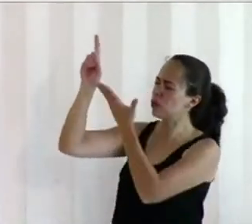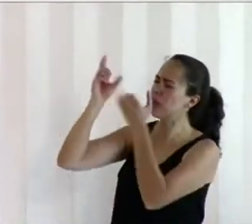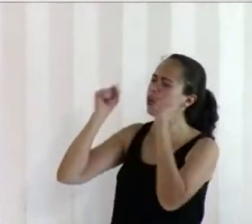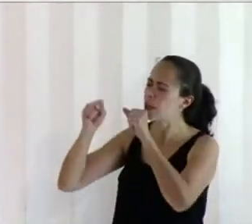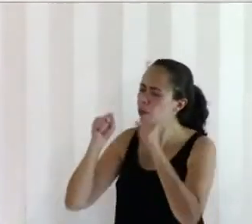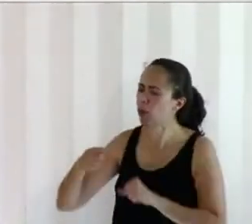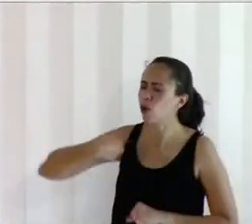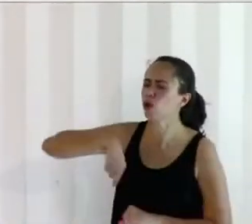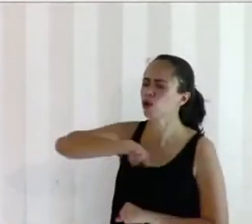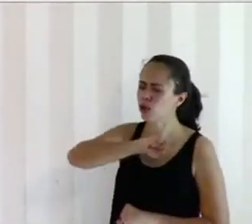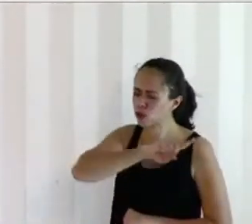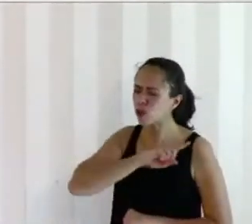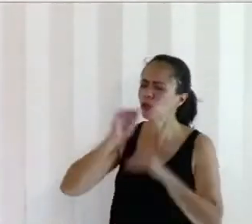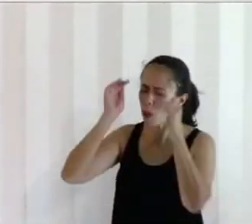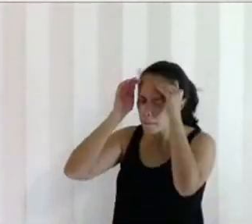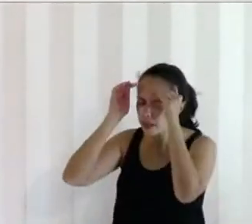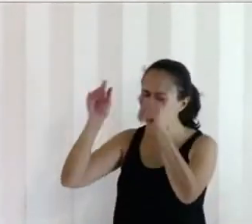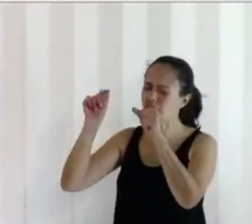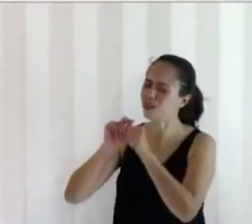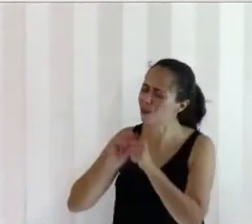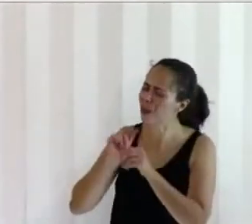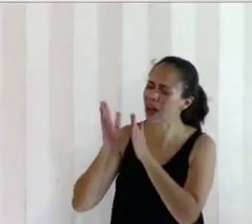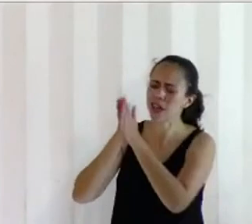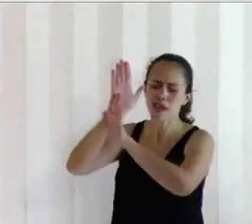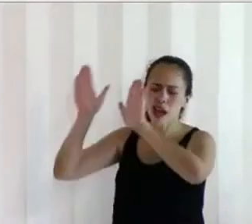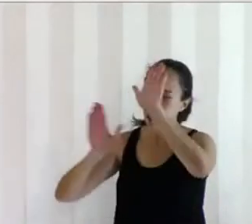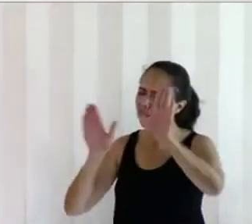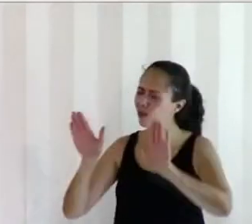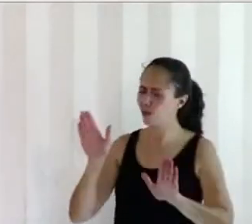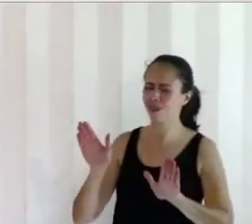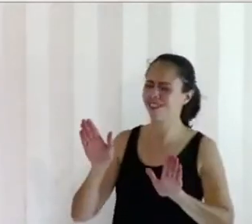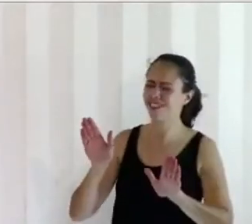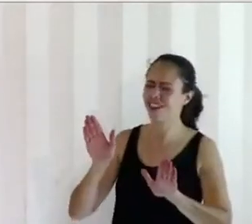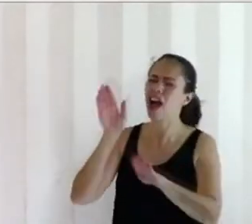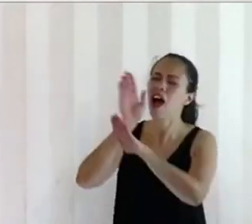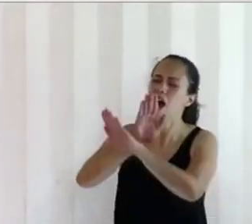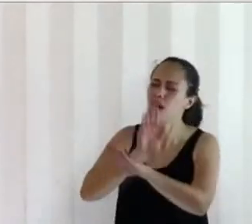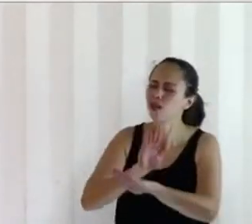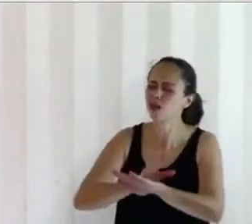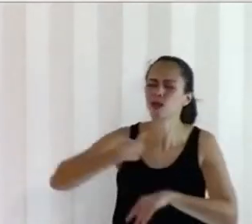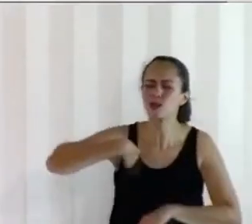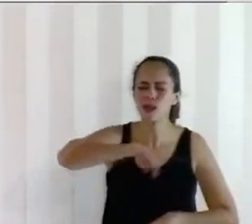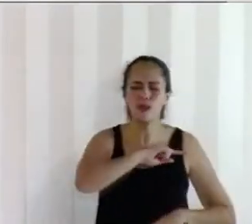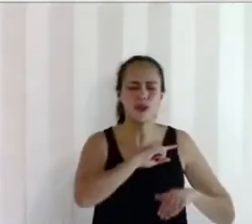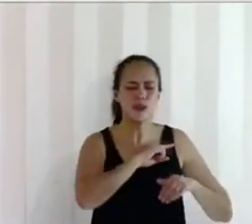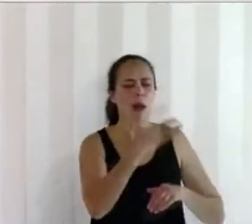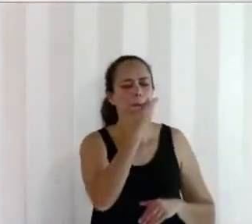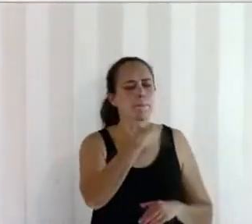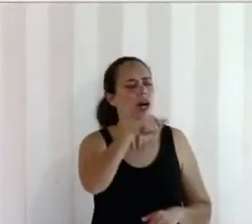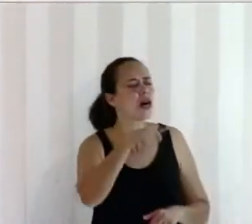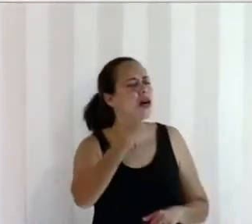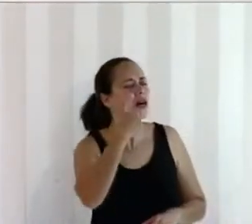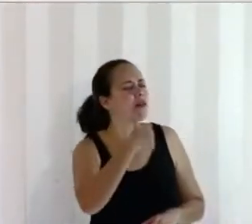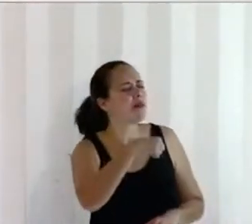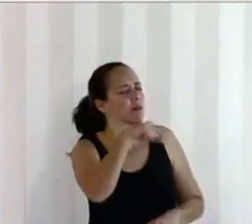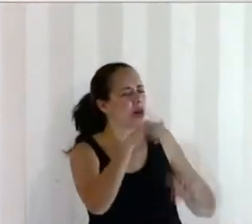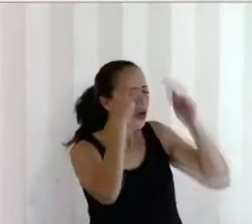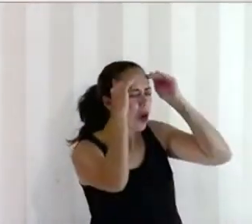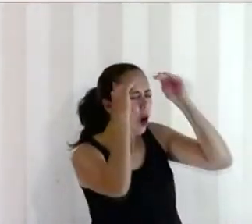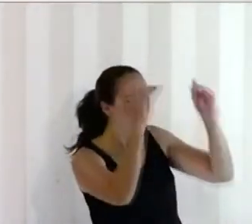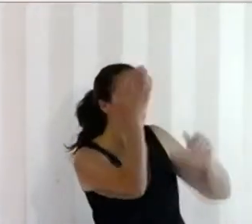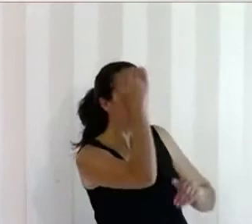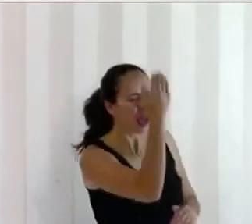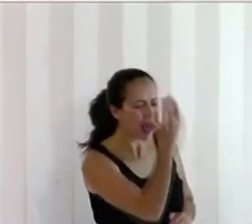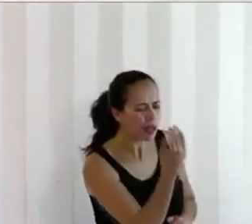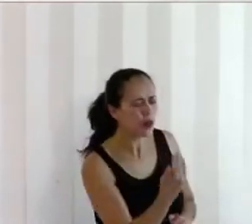os nossos pais, respeitando-os. Ajuda-nos, Senhor, quando dizemos que não, nós não matamos, mas nós